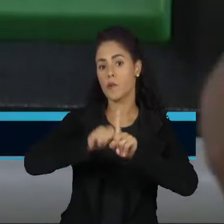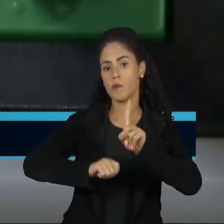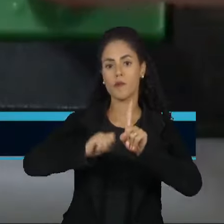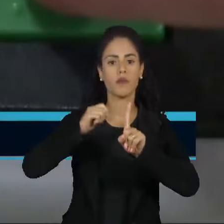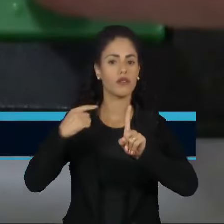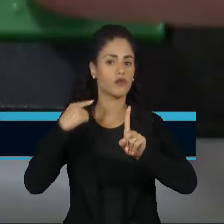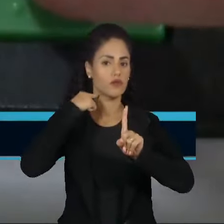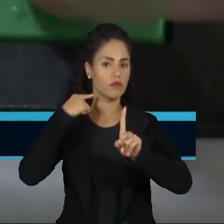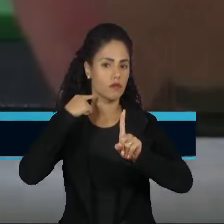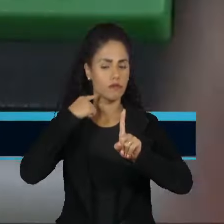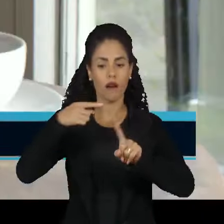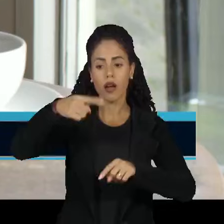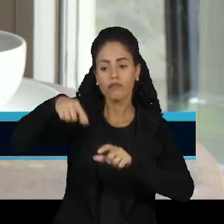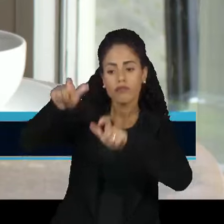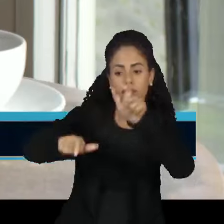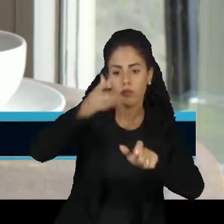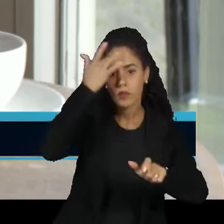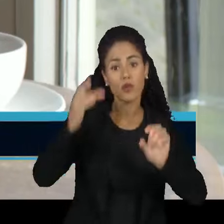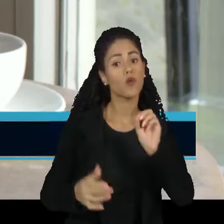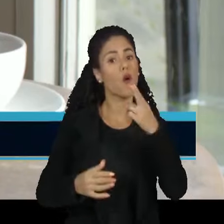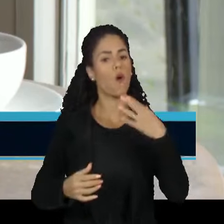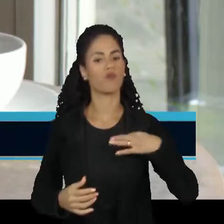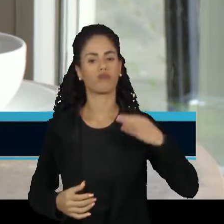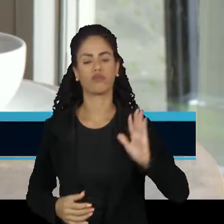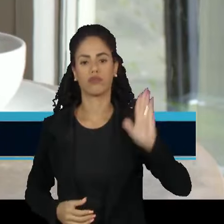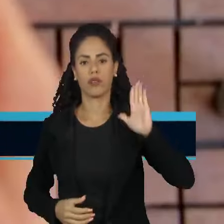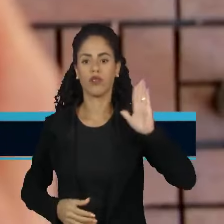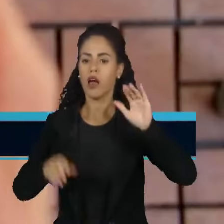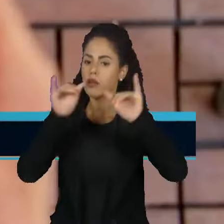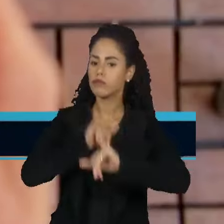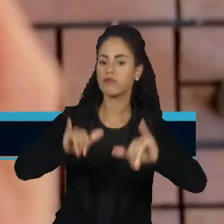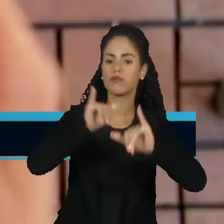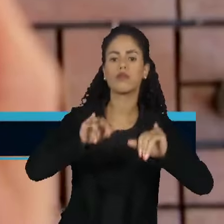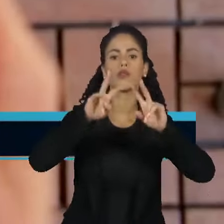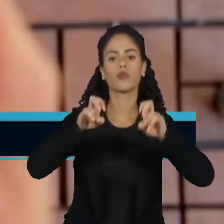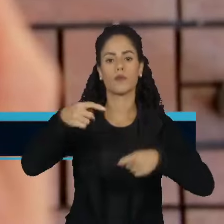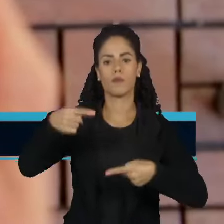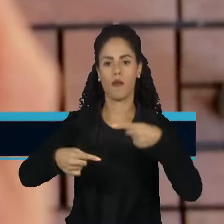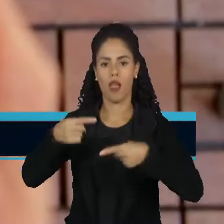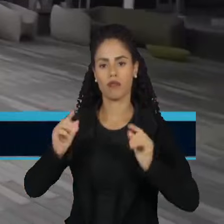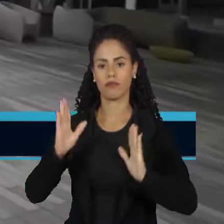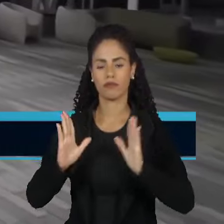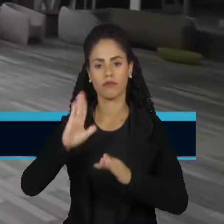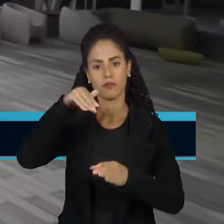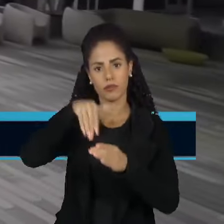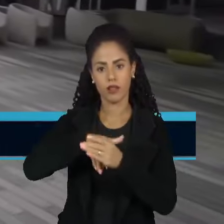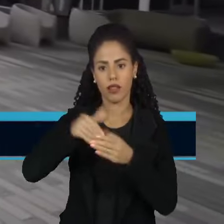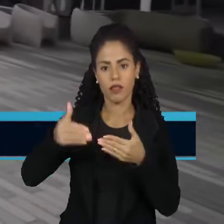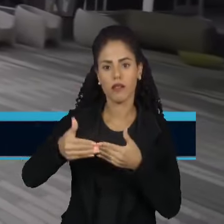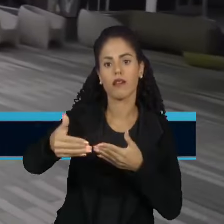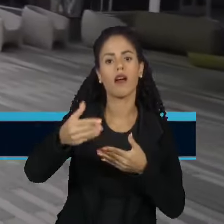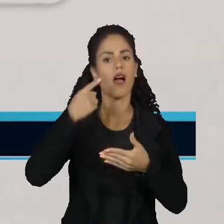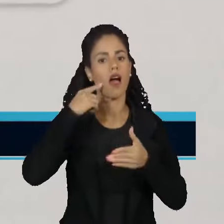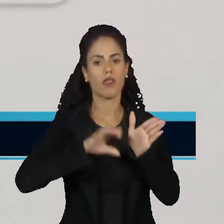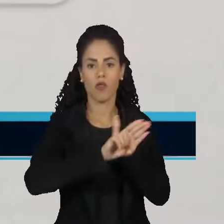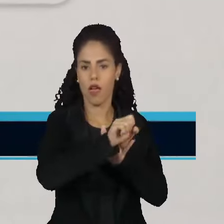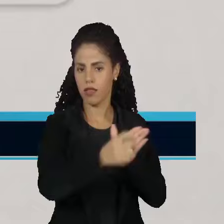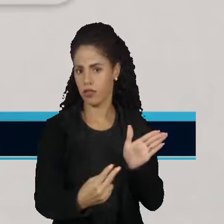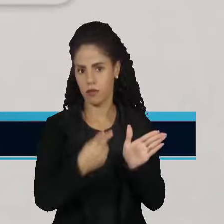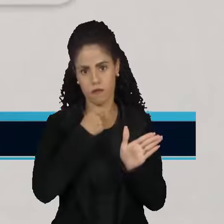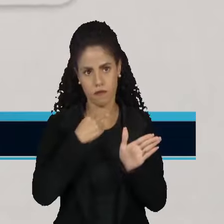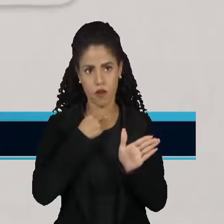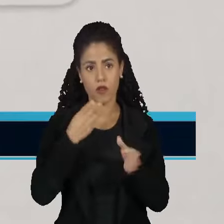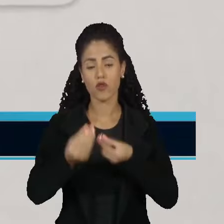nenhum candidato ou partido poderá impulsionar conteúdos relacionados às eleições nas plataformas do Google, como